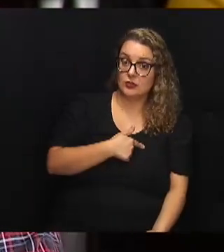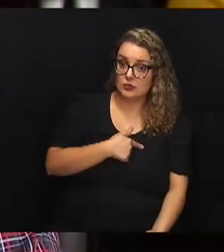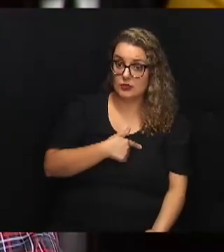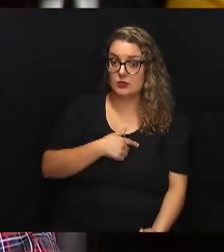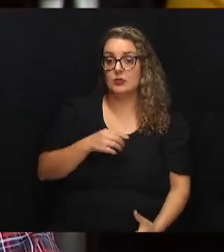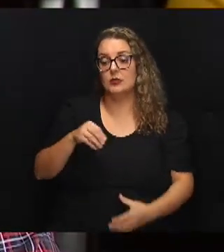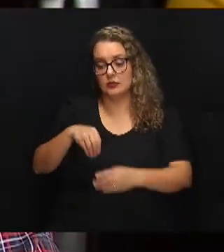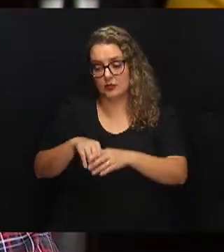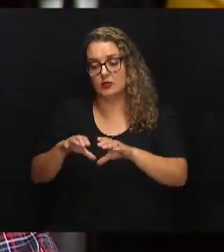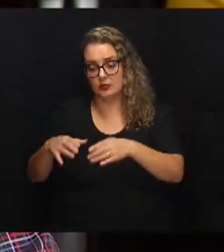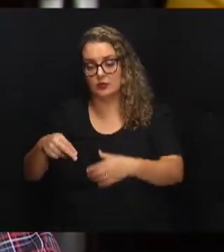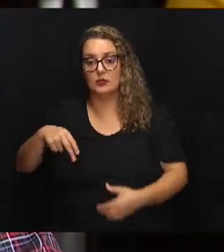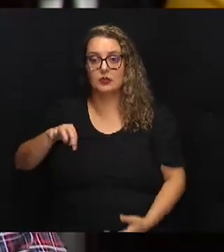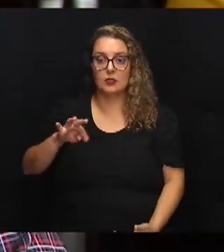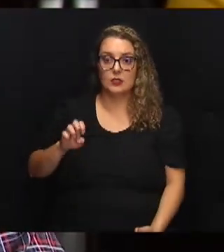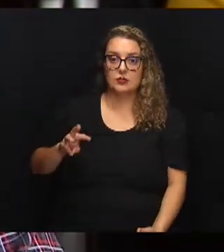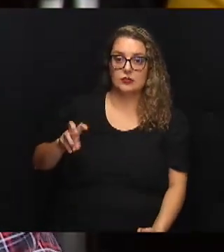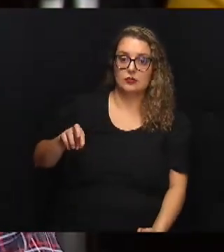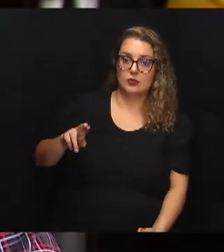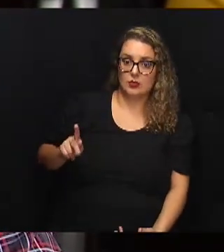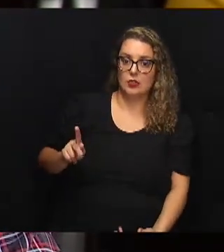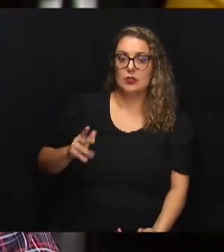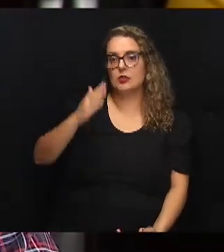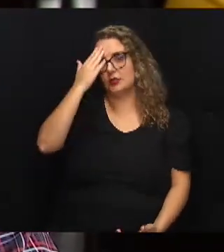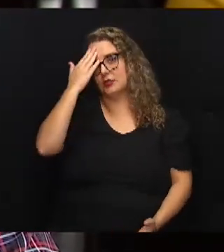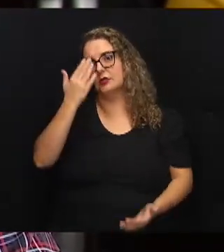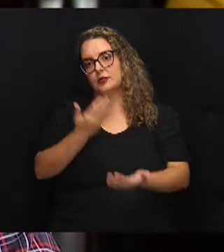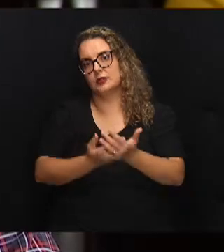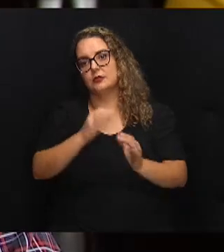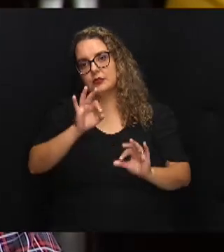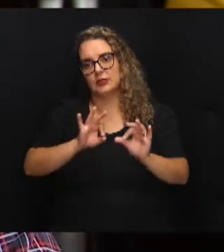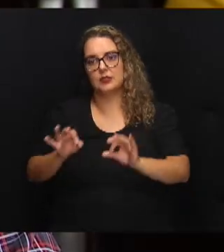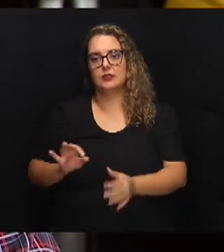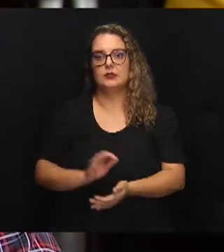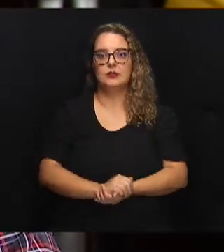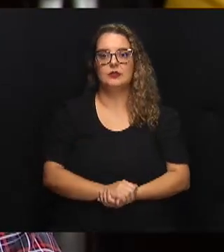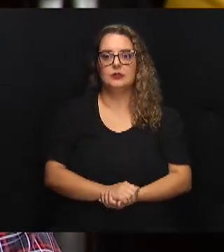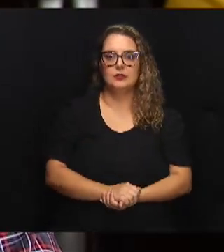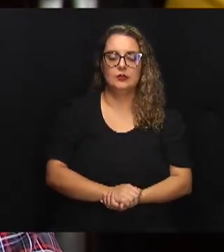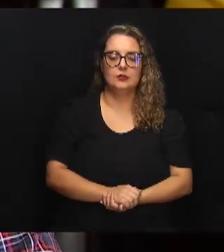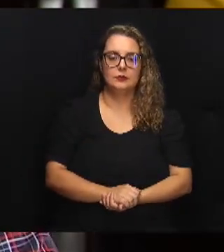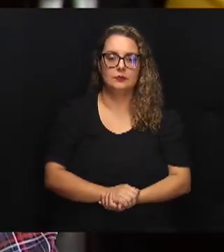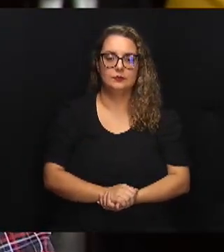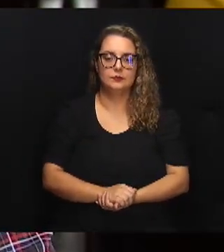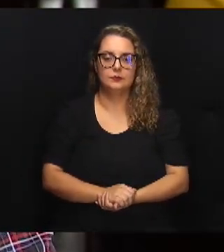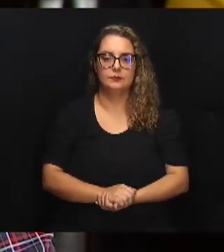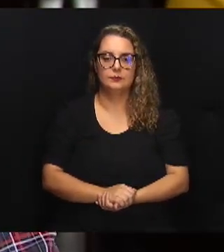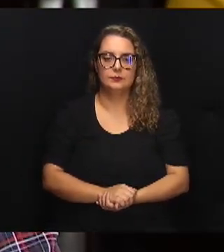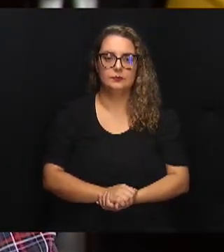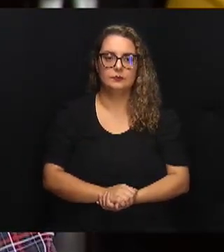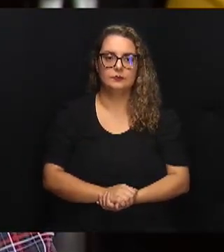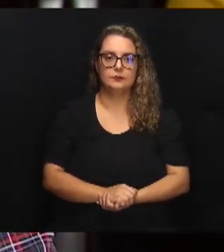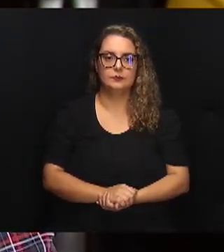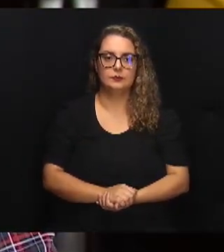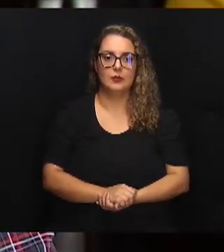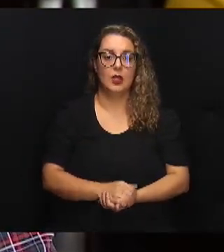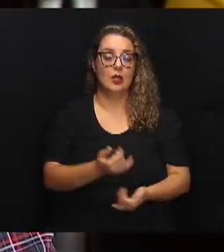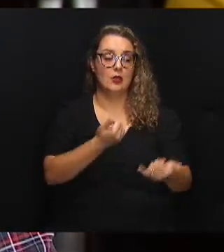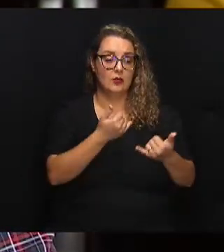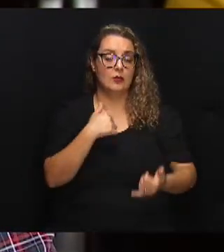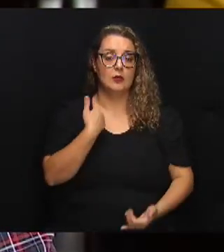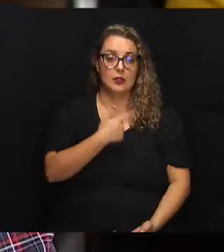dentro de um grupo de networking. Por isso que a gente acredita muito nesse projeto. Sim, a Manuela contou pra gente que vocês